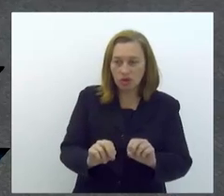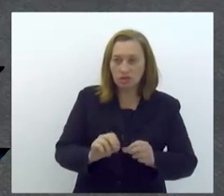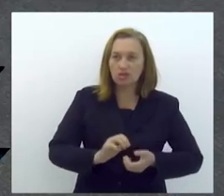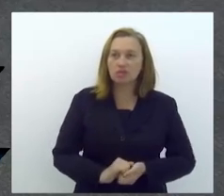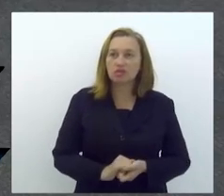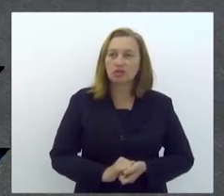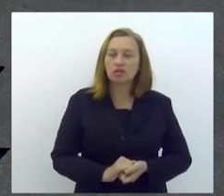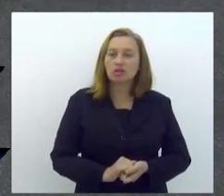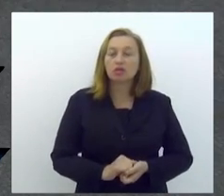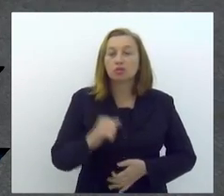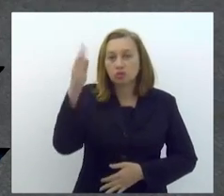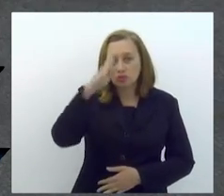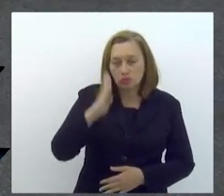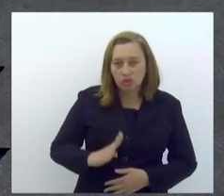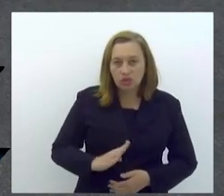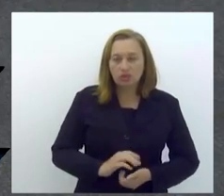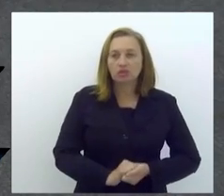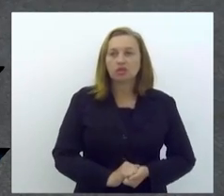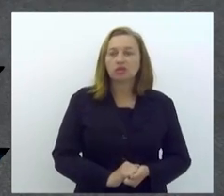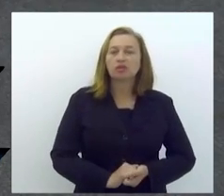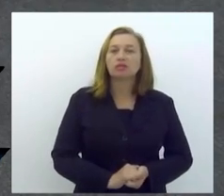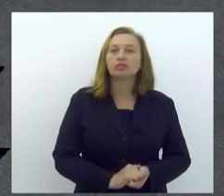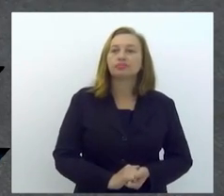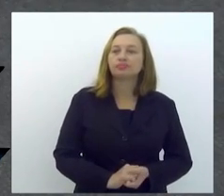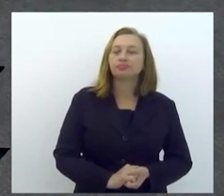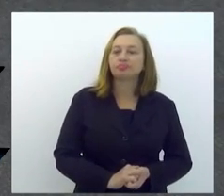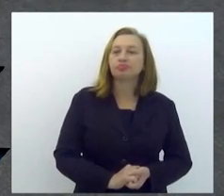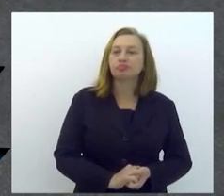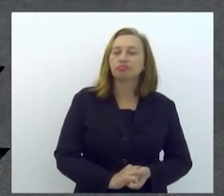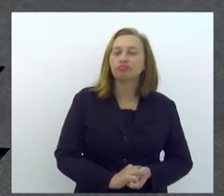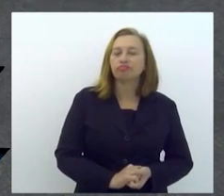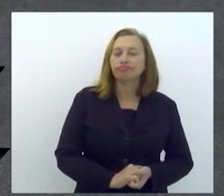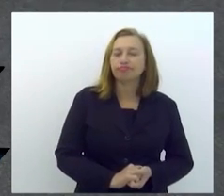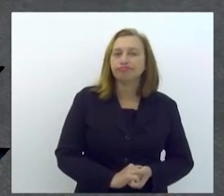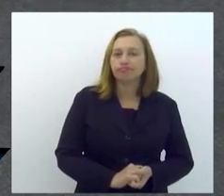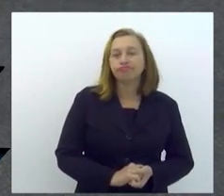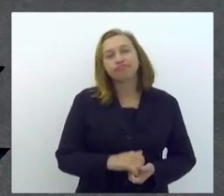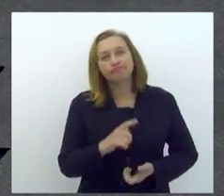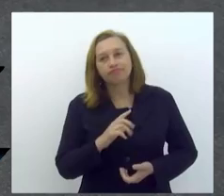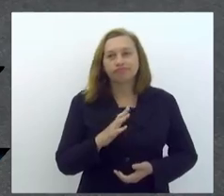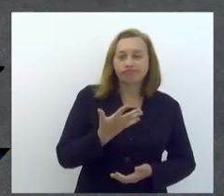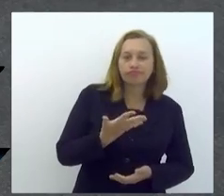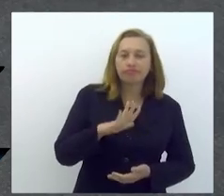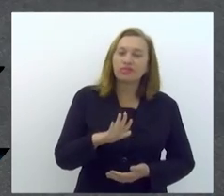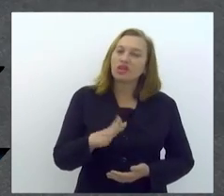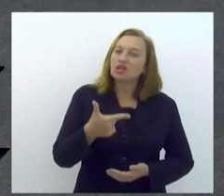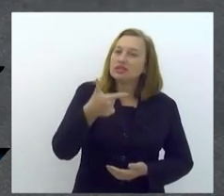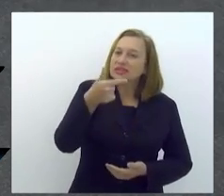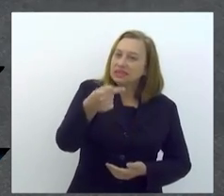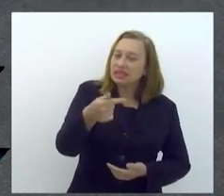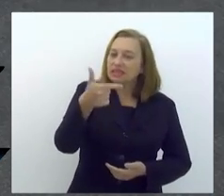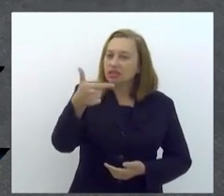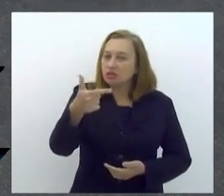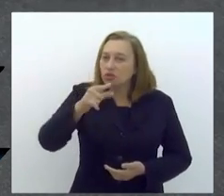do câncer no Brasil é de que a gente tem aí cerca de